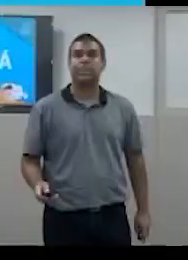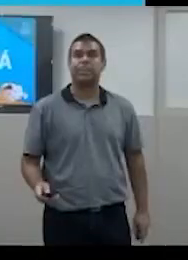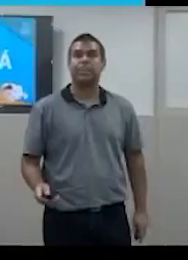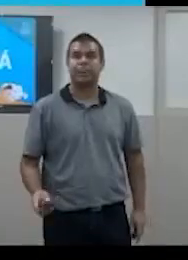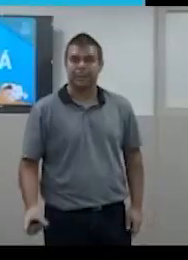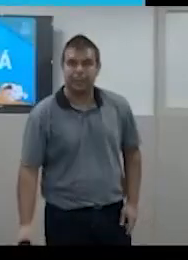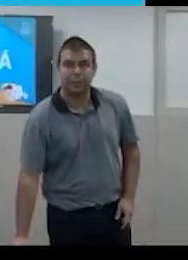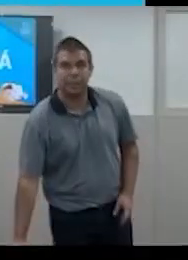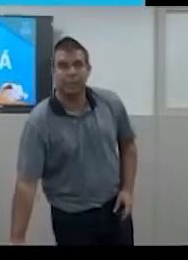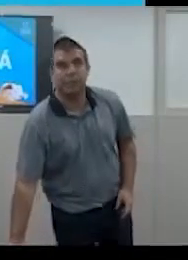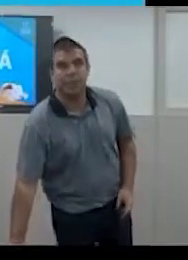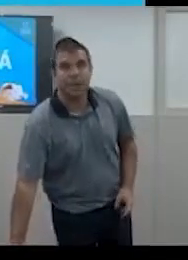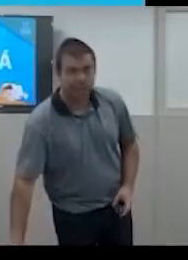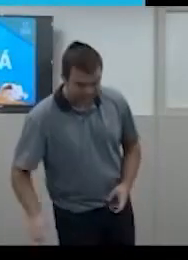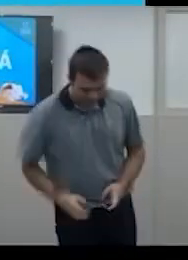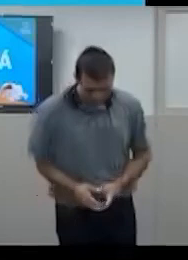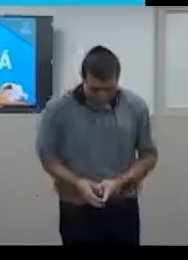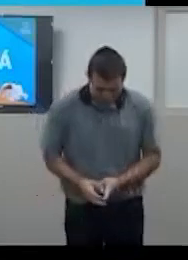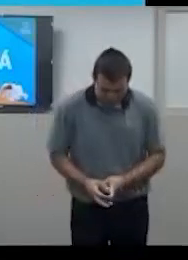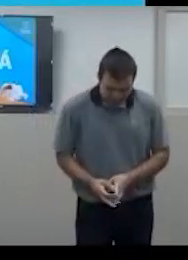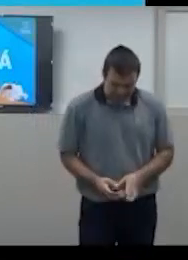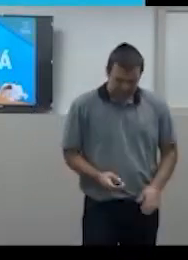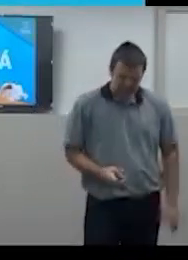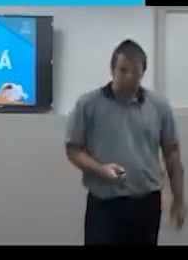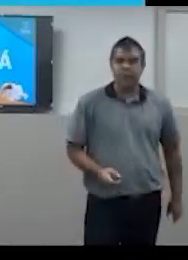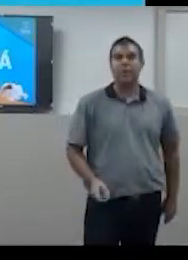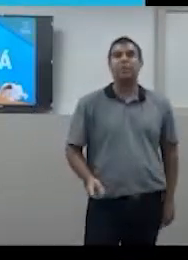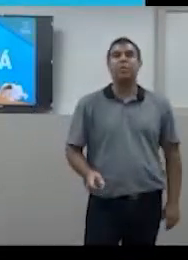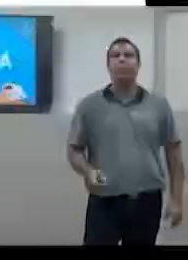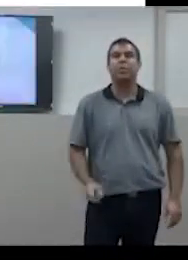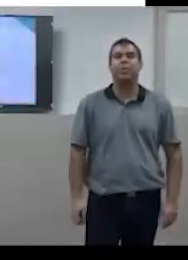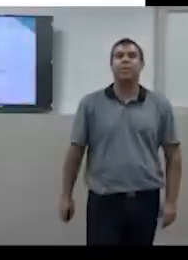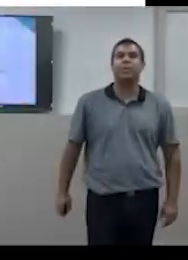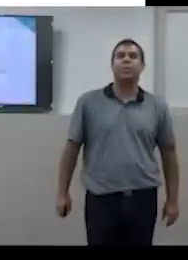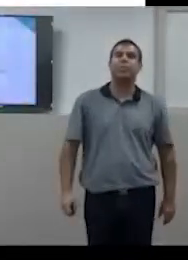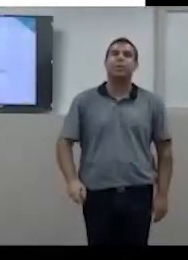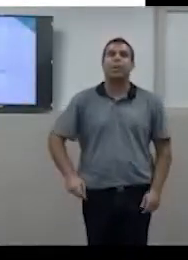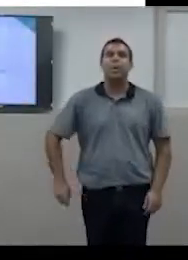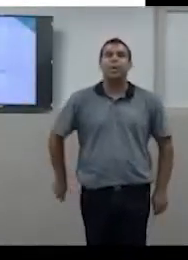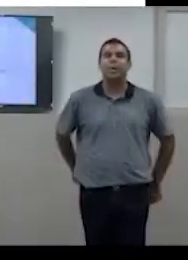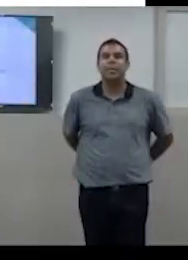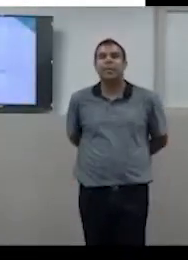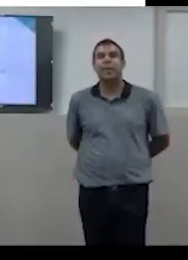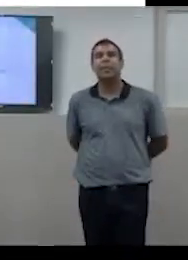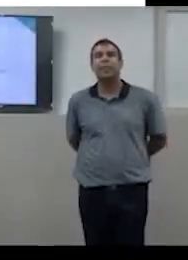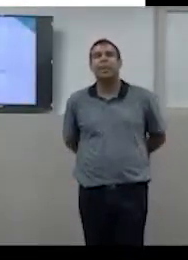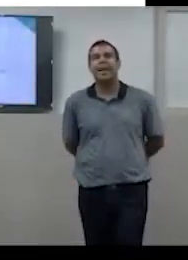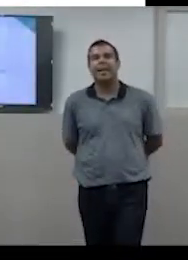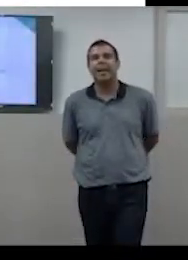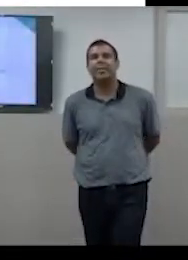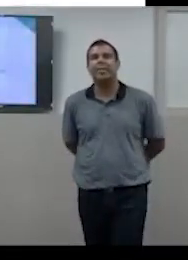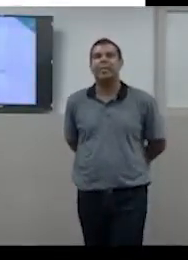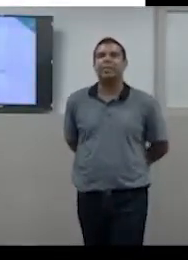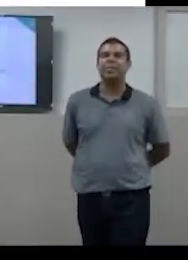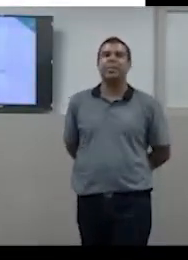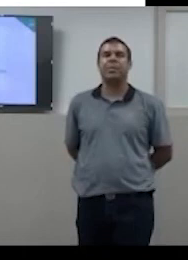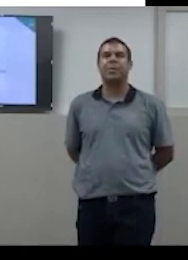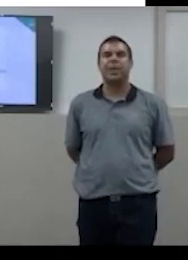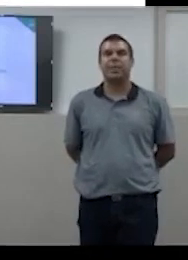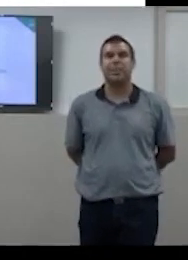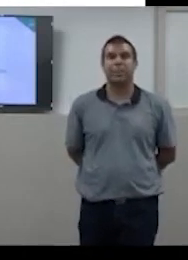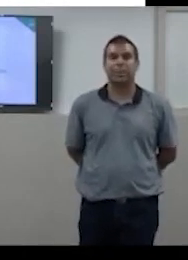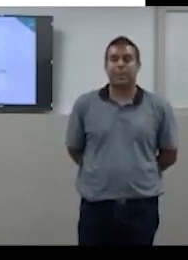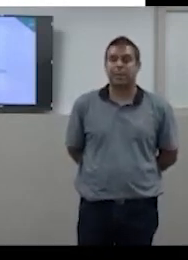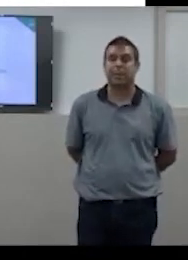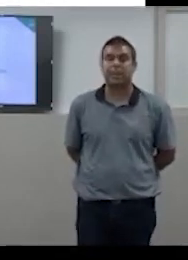tela para que vocês consigam ver melhor. Então assim, avançando no nosso contexto, pessoal, temos ali então a análise das